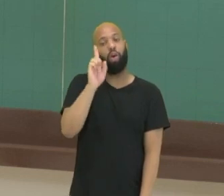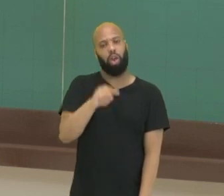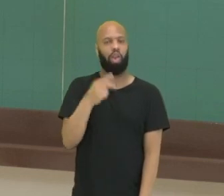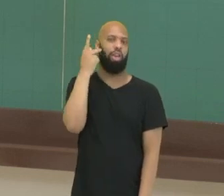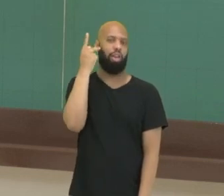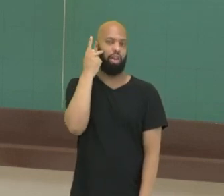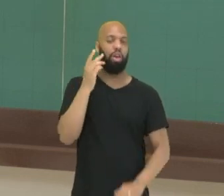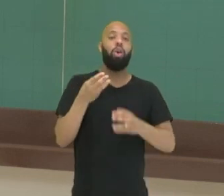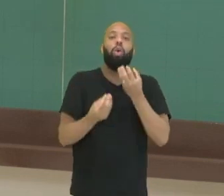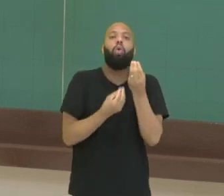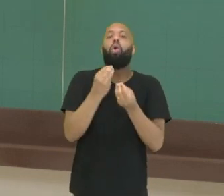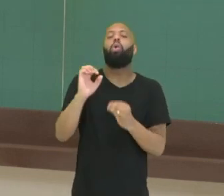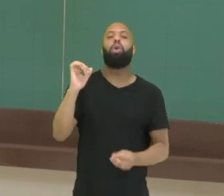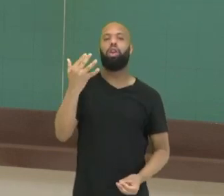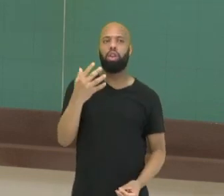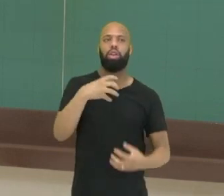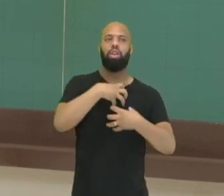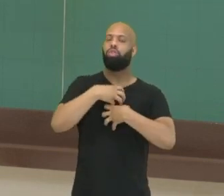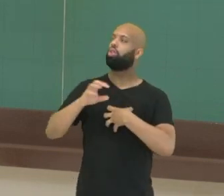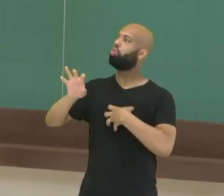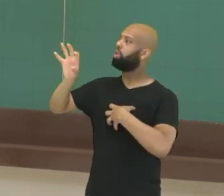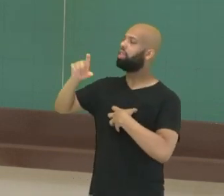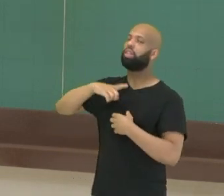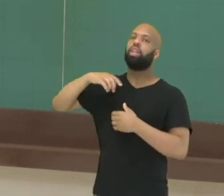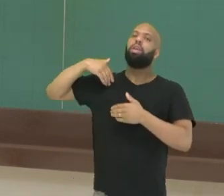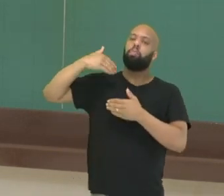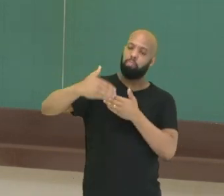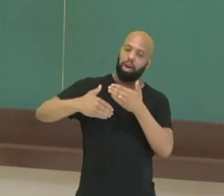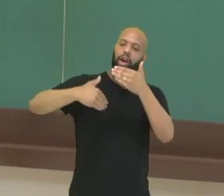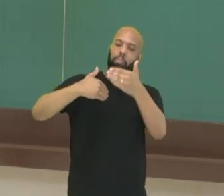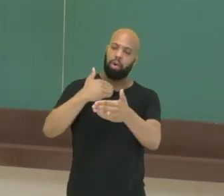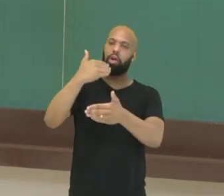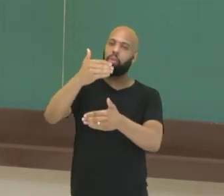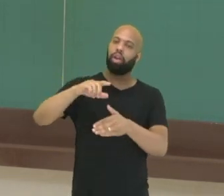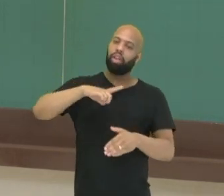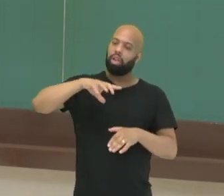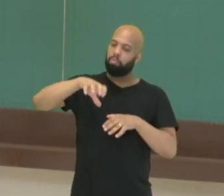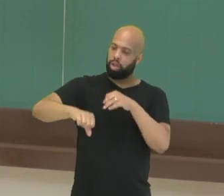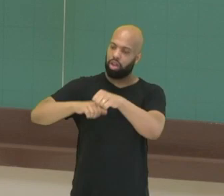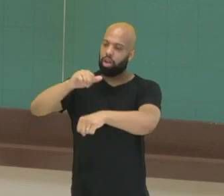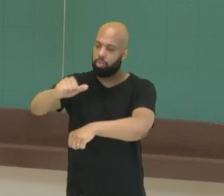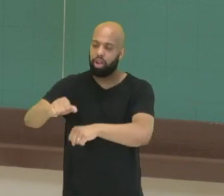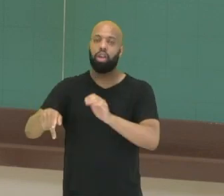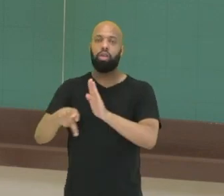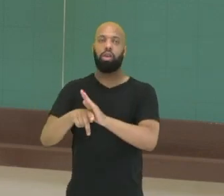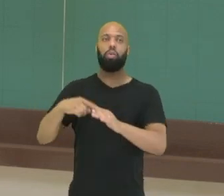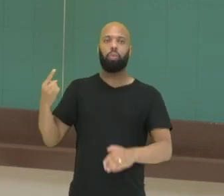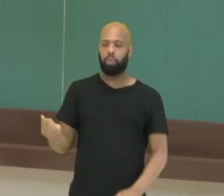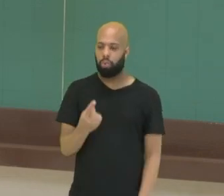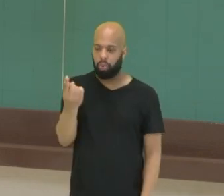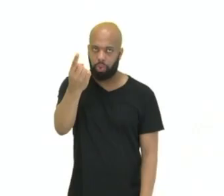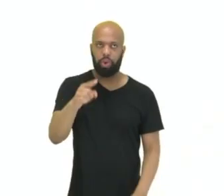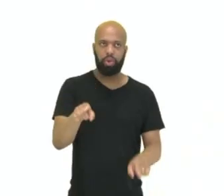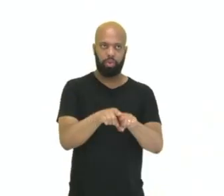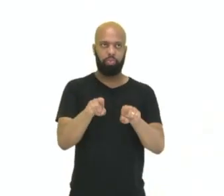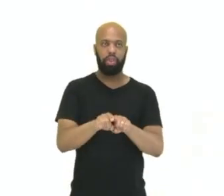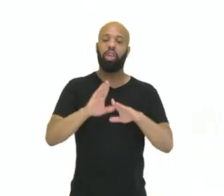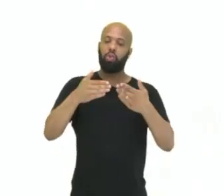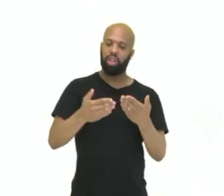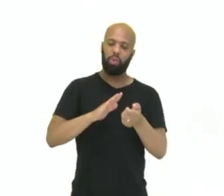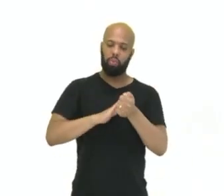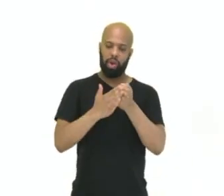como isso aconteceu? Desta forma, avançando a ocupação para o interior, né? A Vila de São Paulo